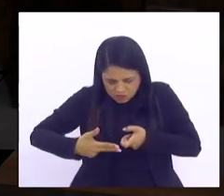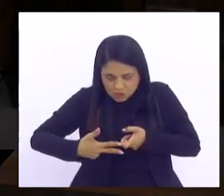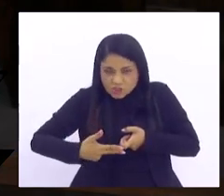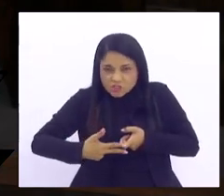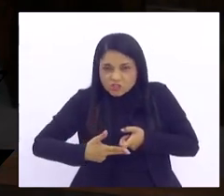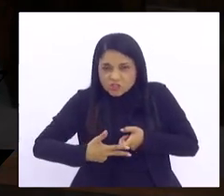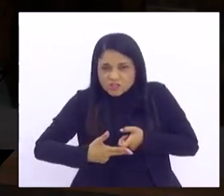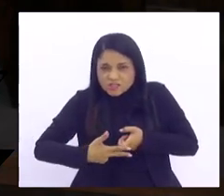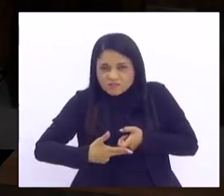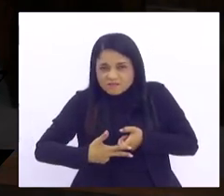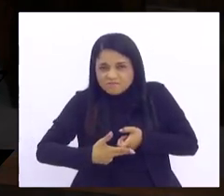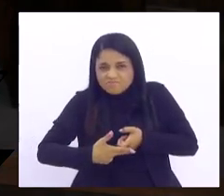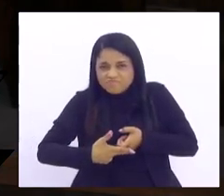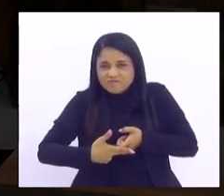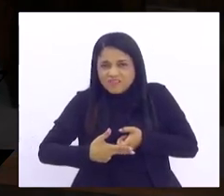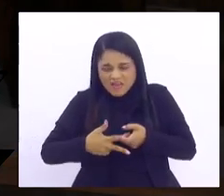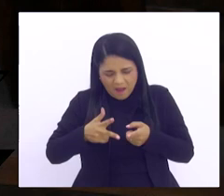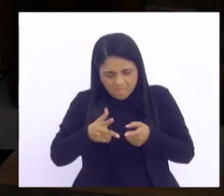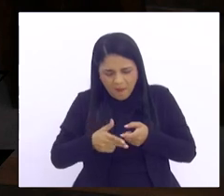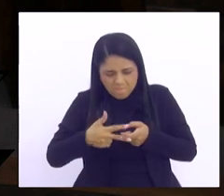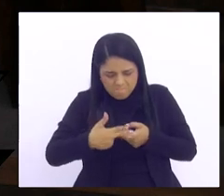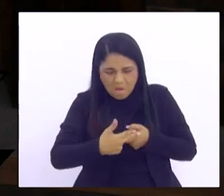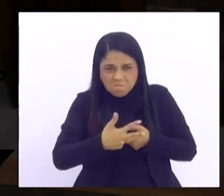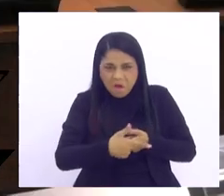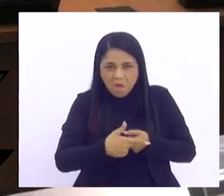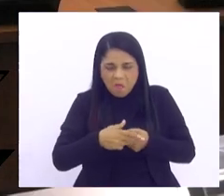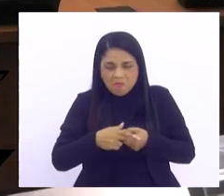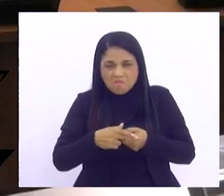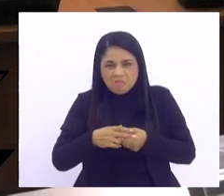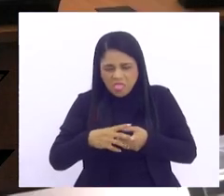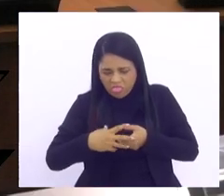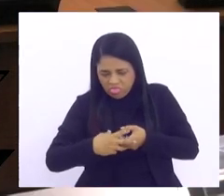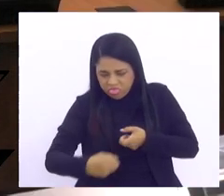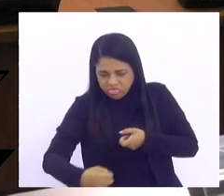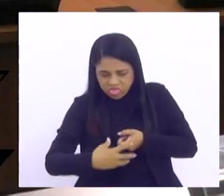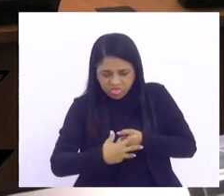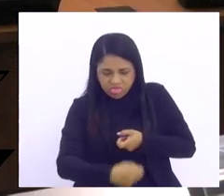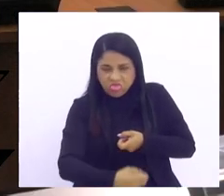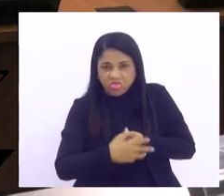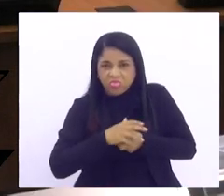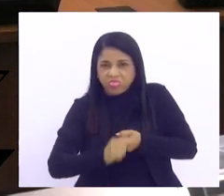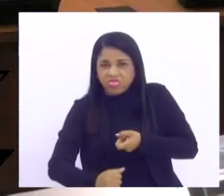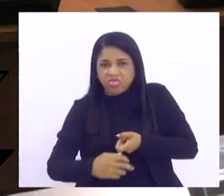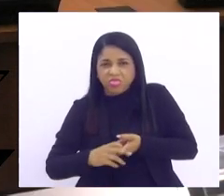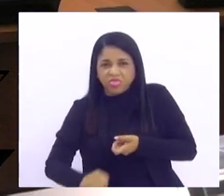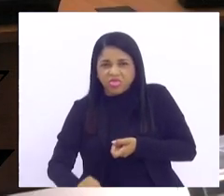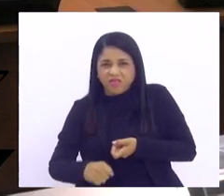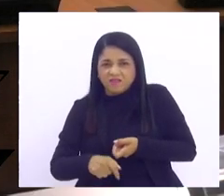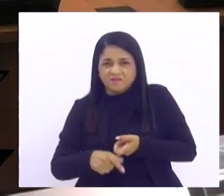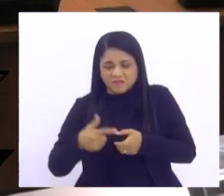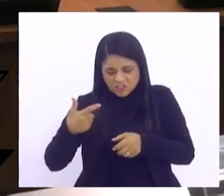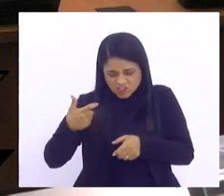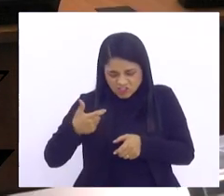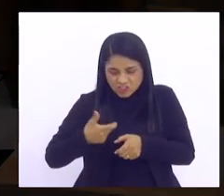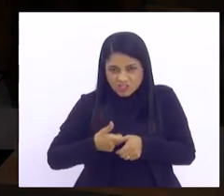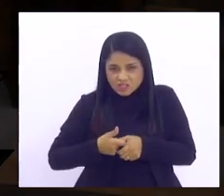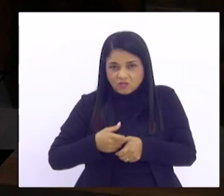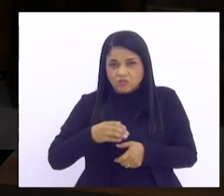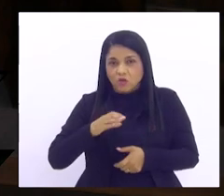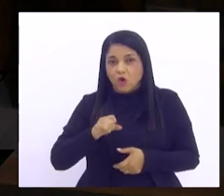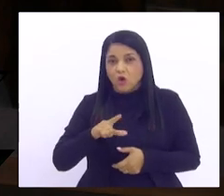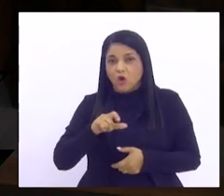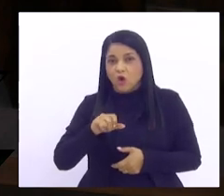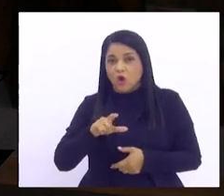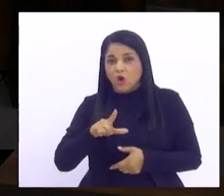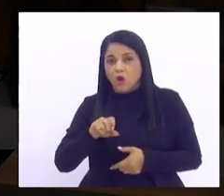Ele é torturado, é esquartejado e é removido aos pedaços. Tendo recebido uma injeção de cloreto de potássio